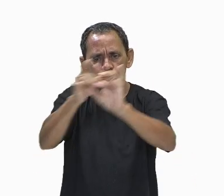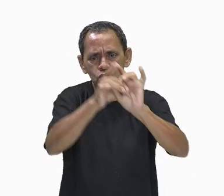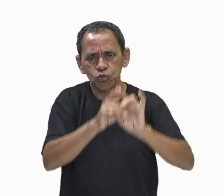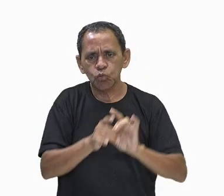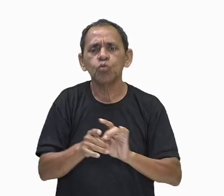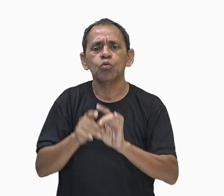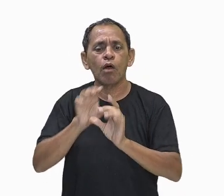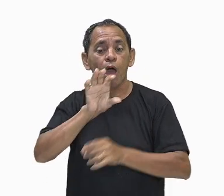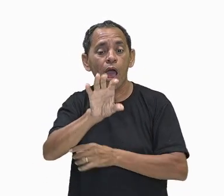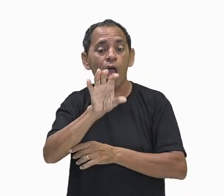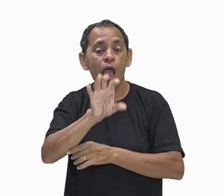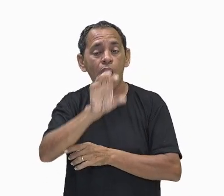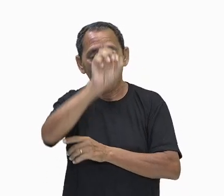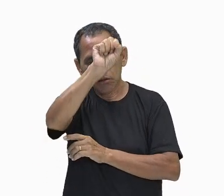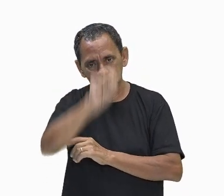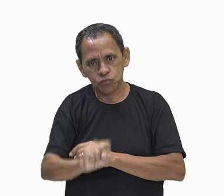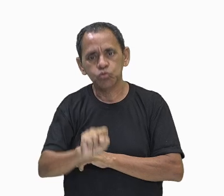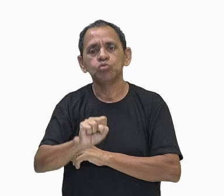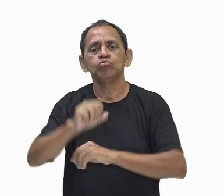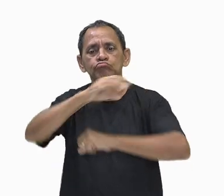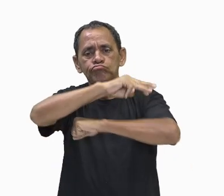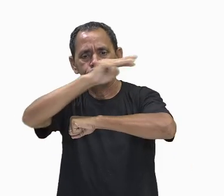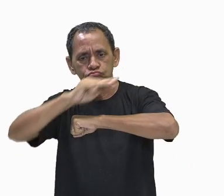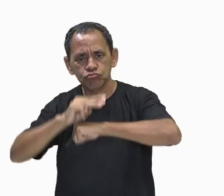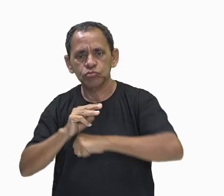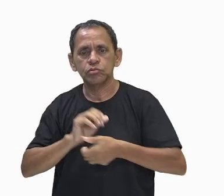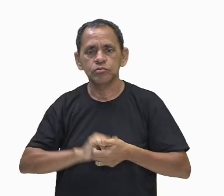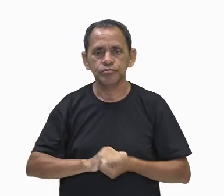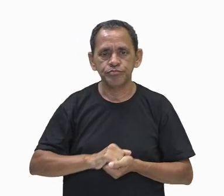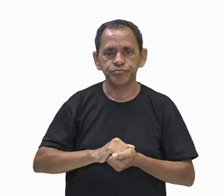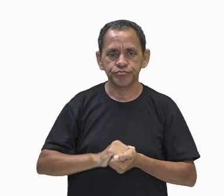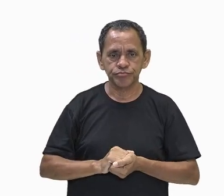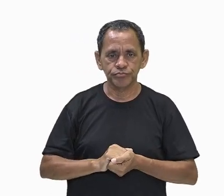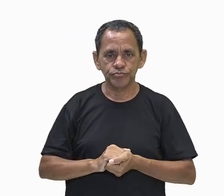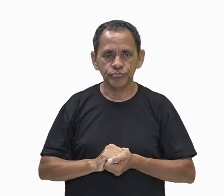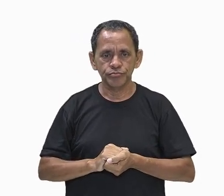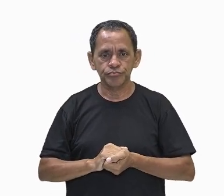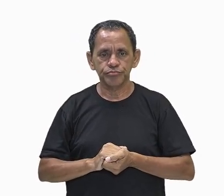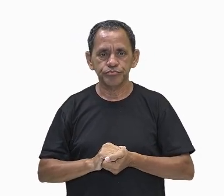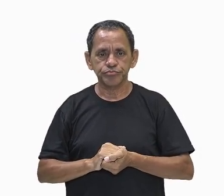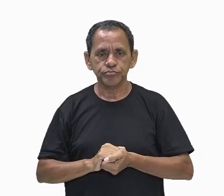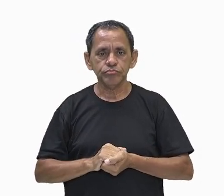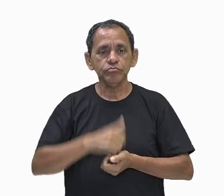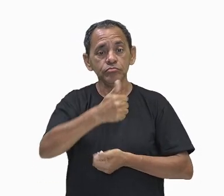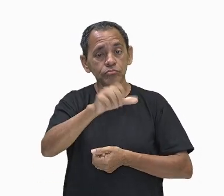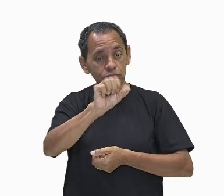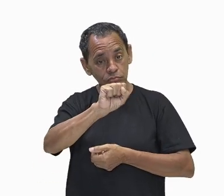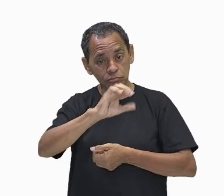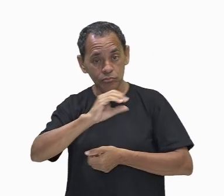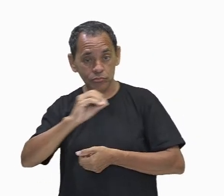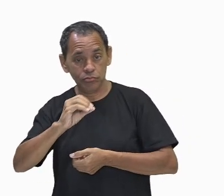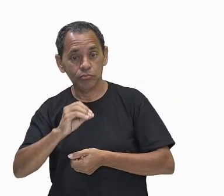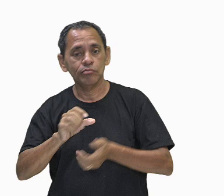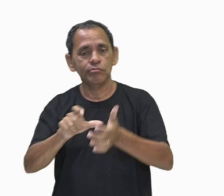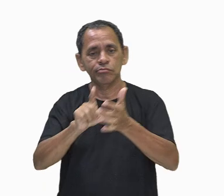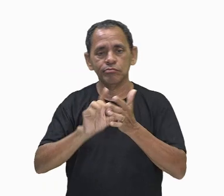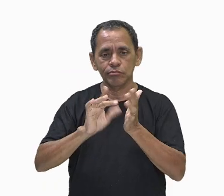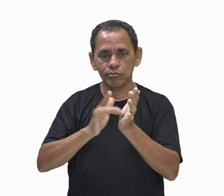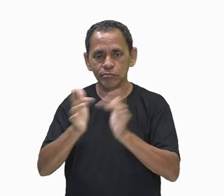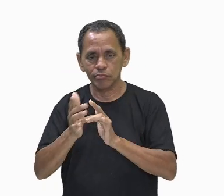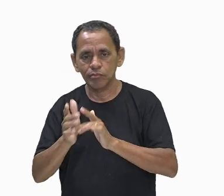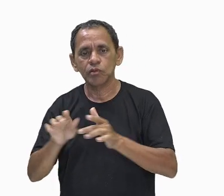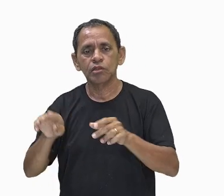da Mesopotâmia por volta de 1800 a.C. Fundaram então aí sua capital na cidade da Babilônia.